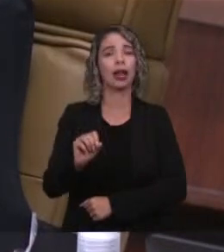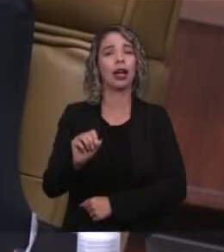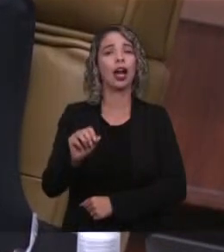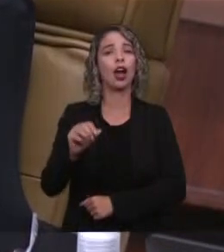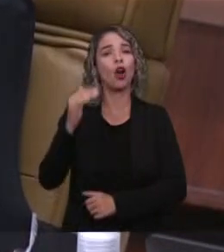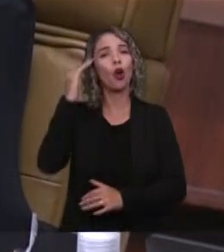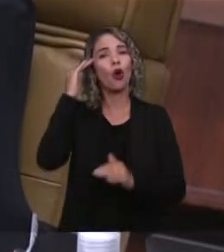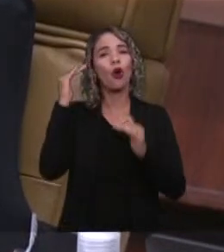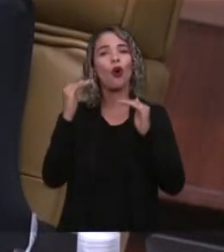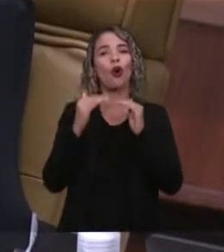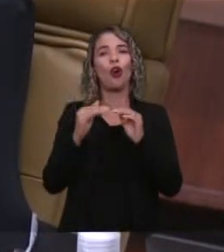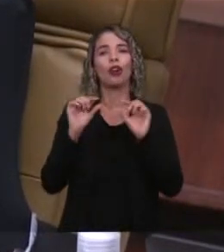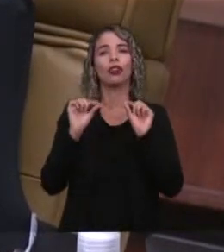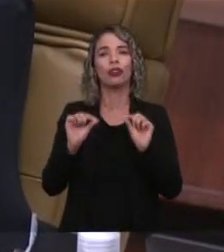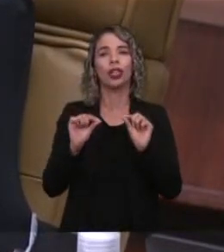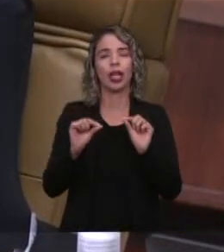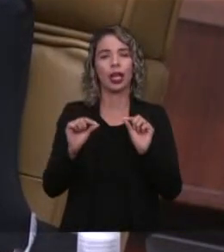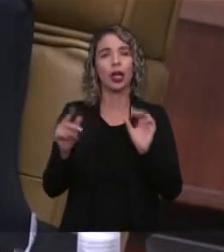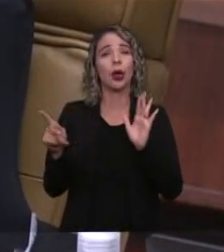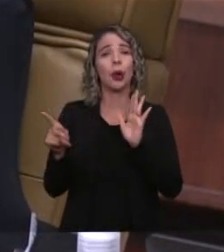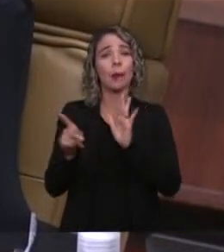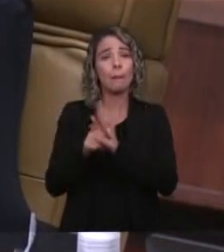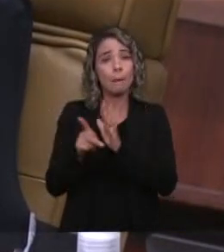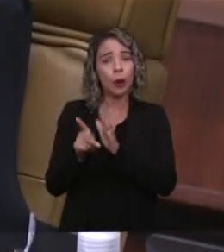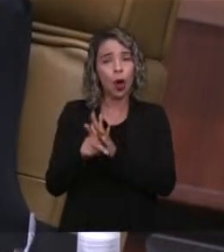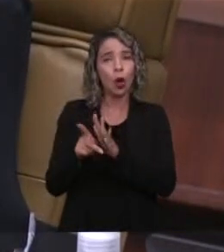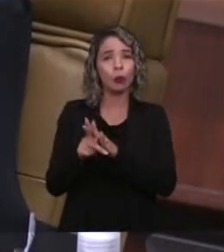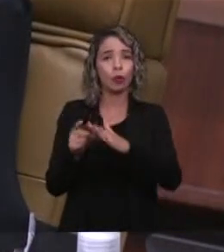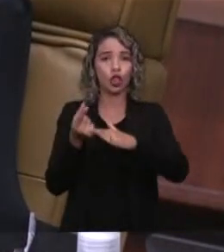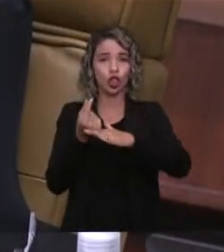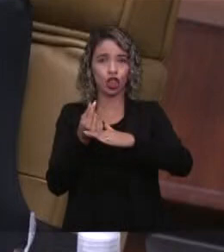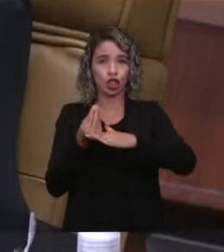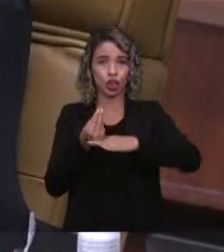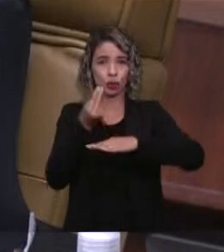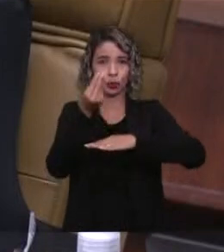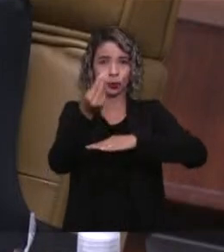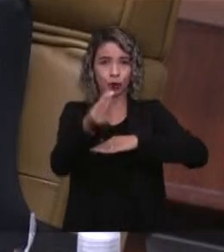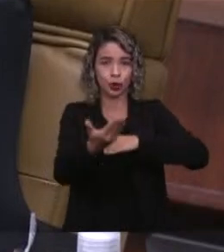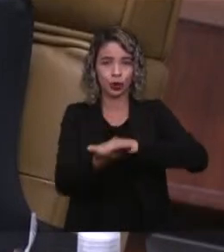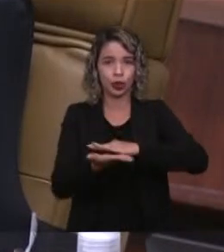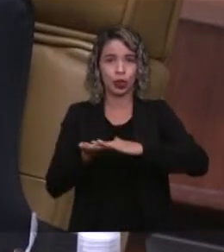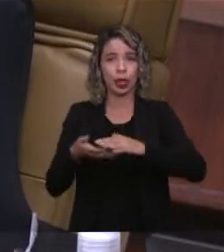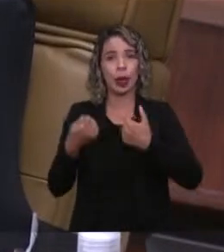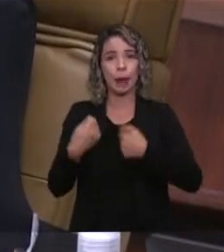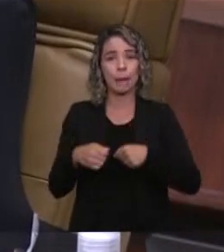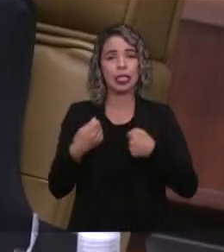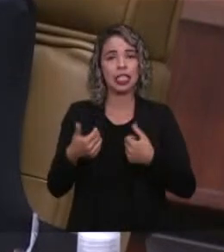da própria essência do processo de lavagem separar o dinheiro da sua fonte,